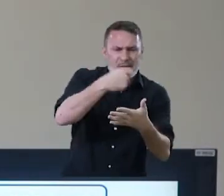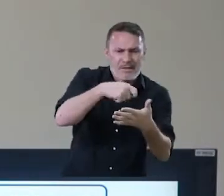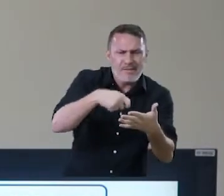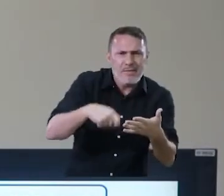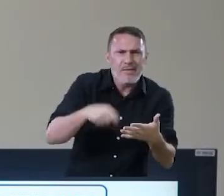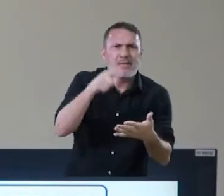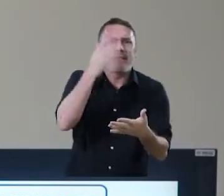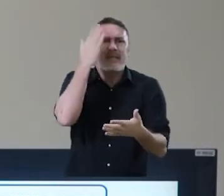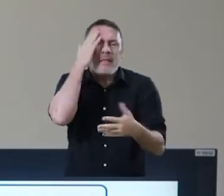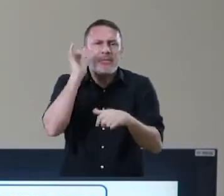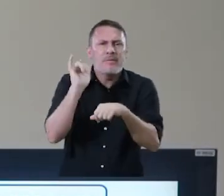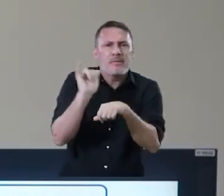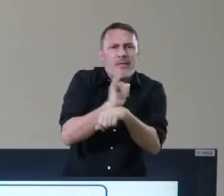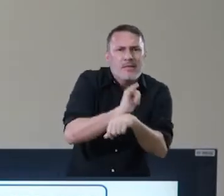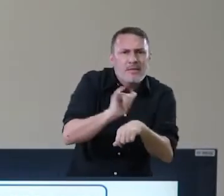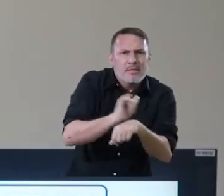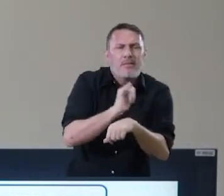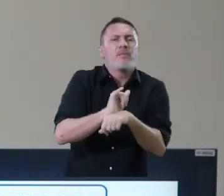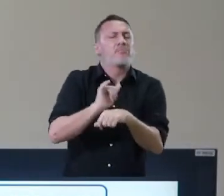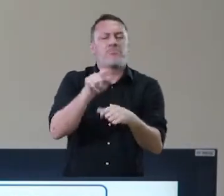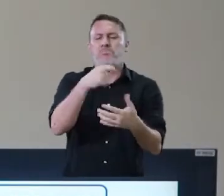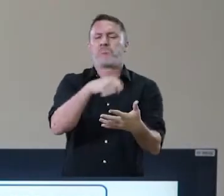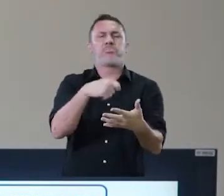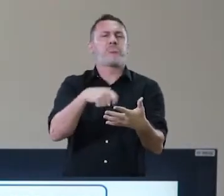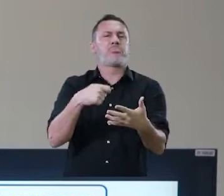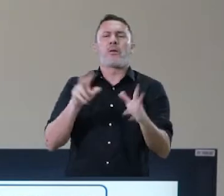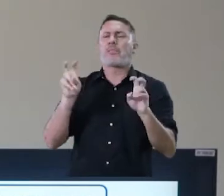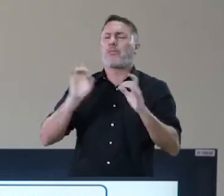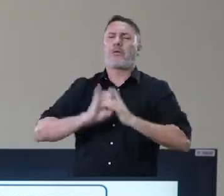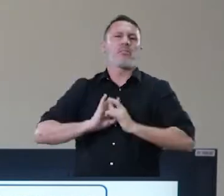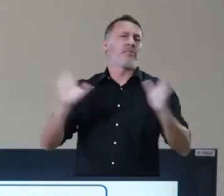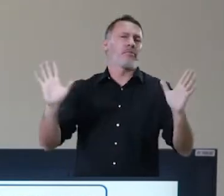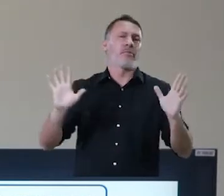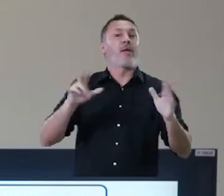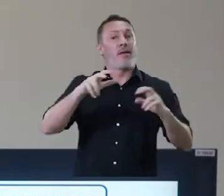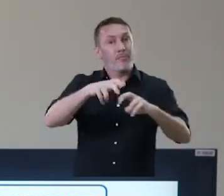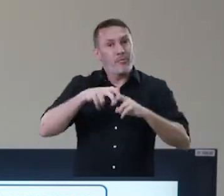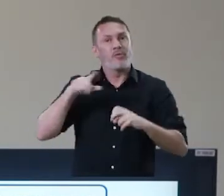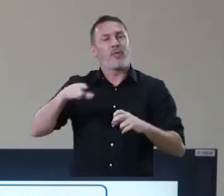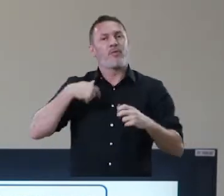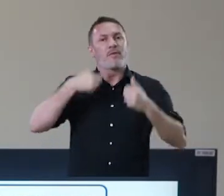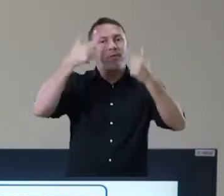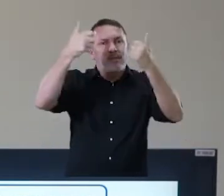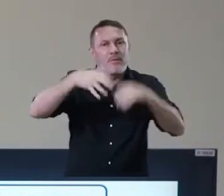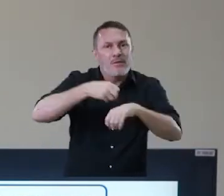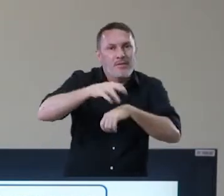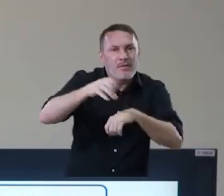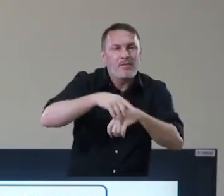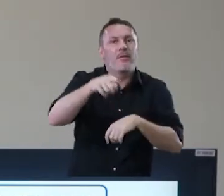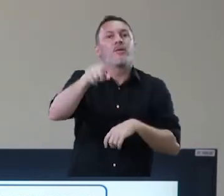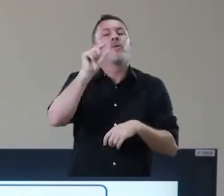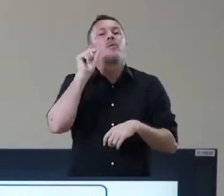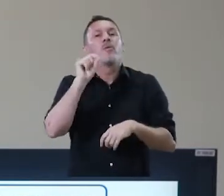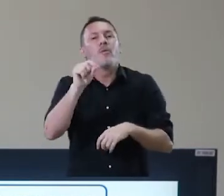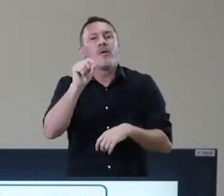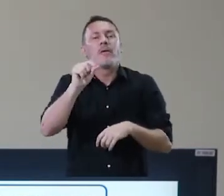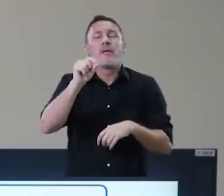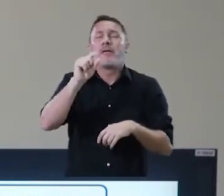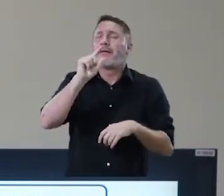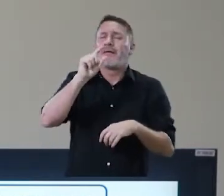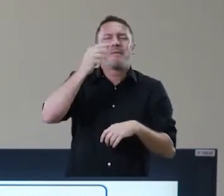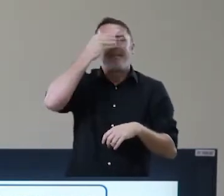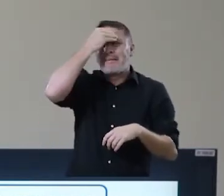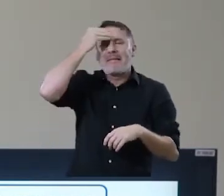quem procura, quem sabe as estratégias, escreve sobre qualquer tema. E é isso que eu quero colocar na sua cabeça.